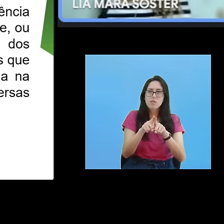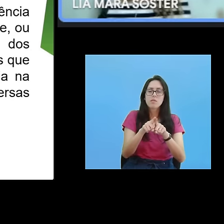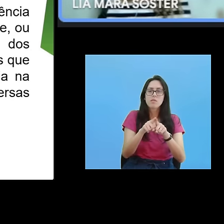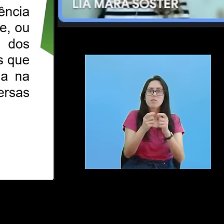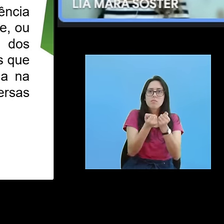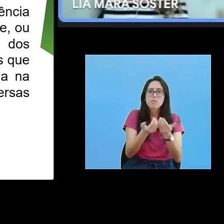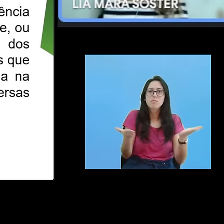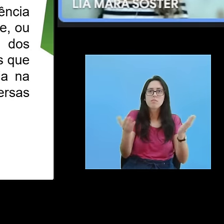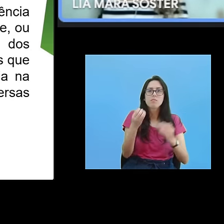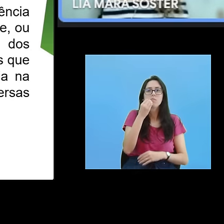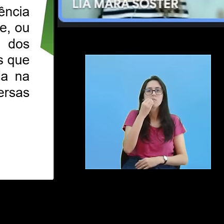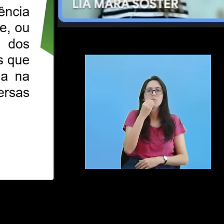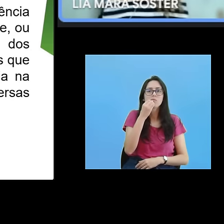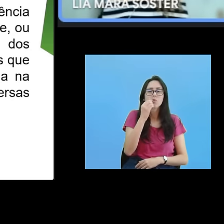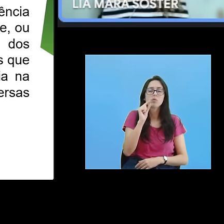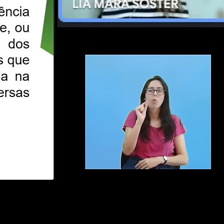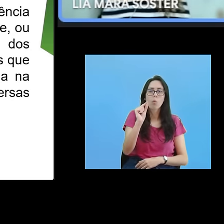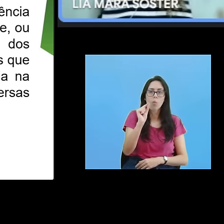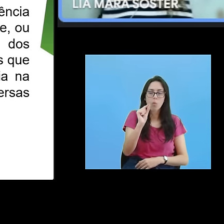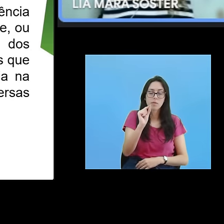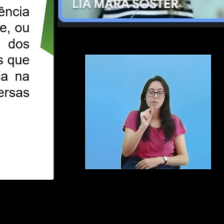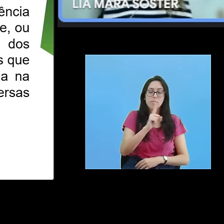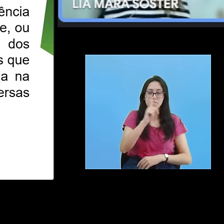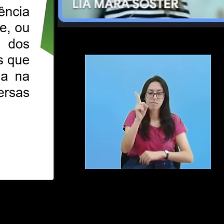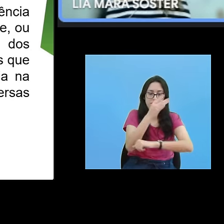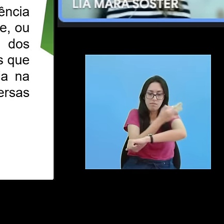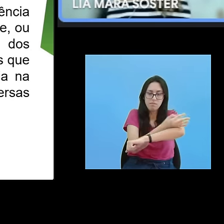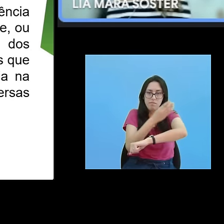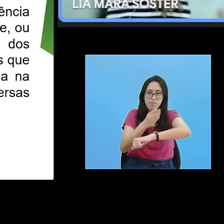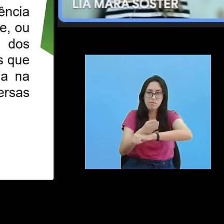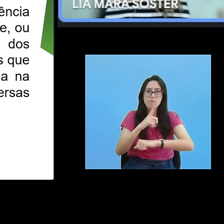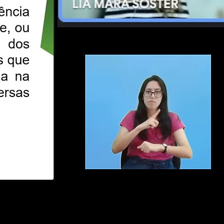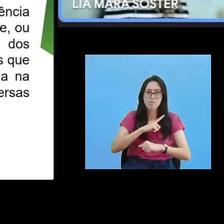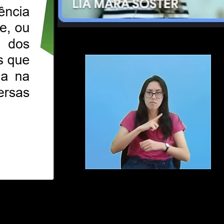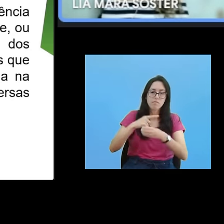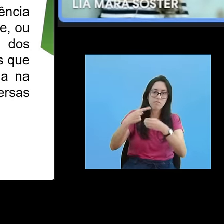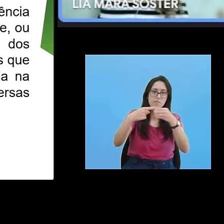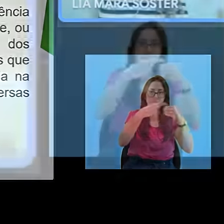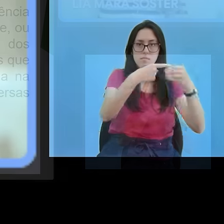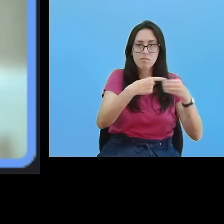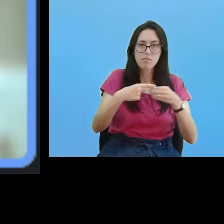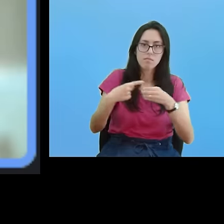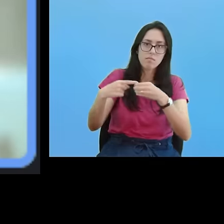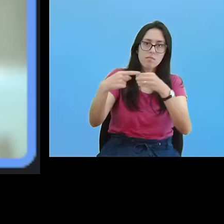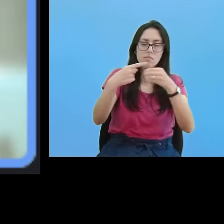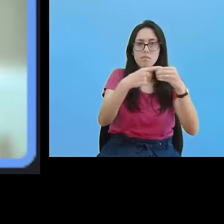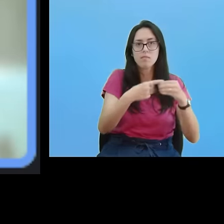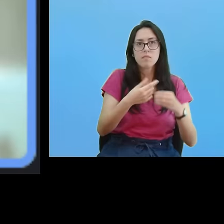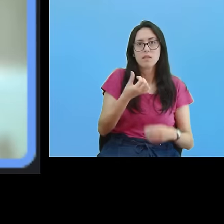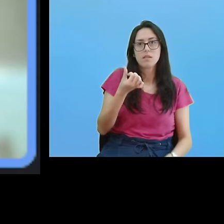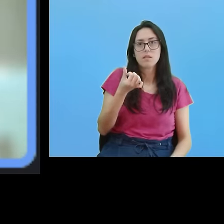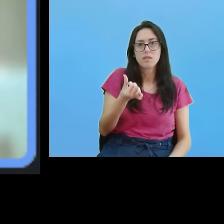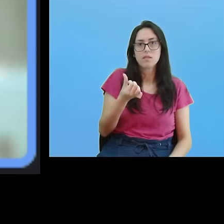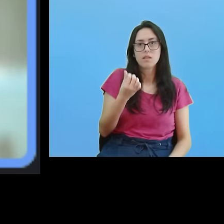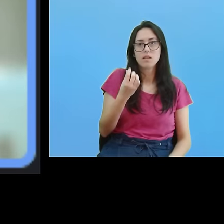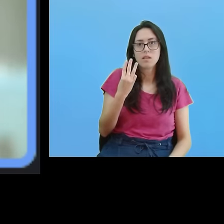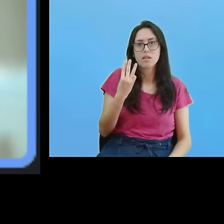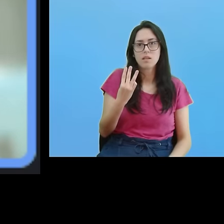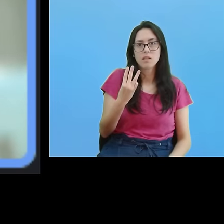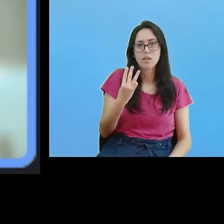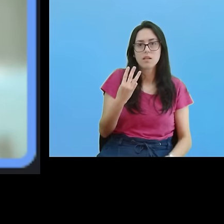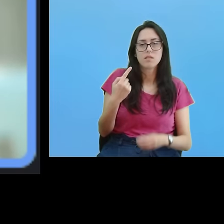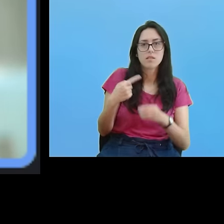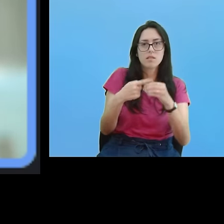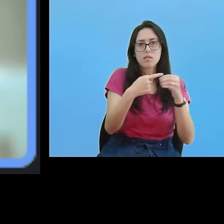essas pessoas se encontrem. Como Francisco Beltrão atende uma região de 63 municípios, 6 núcleos de educação, nem todos os